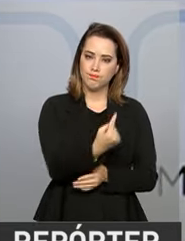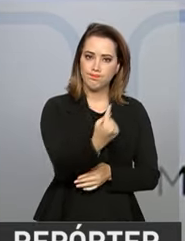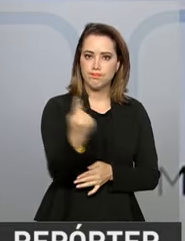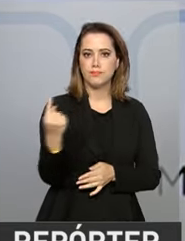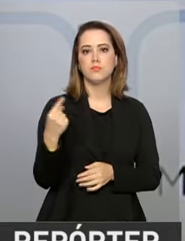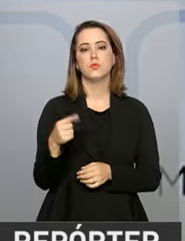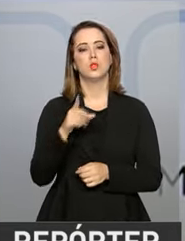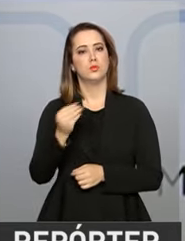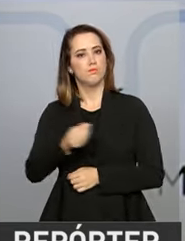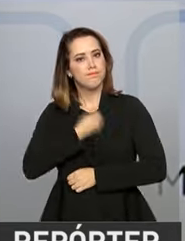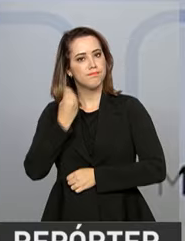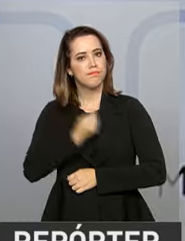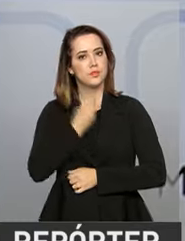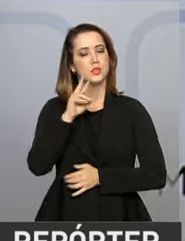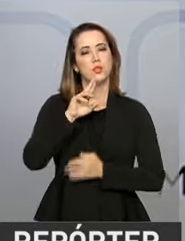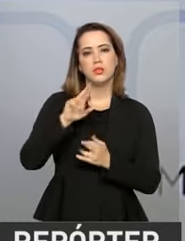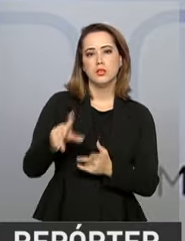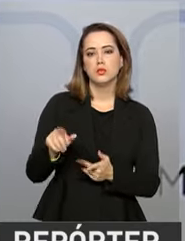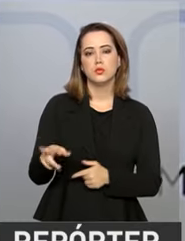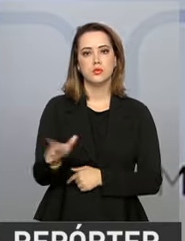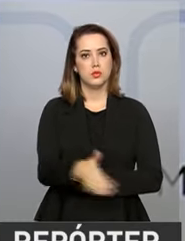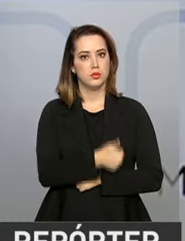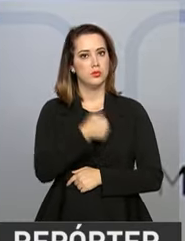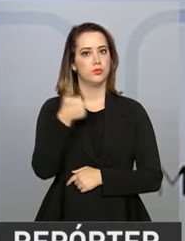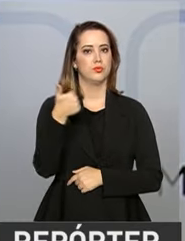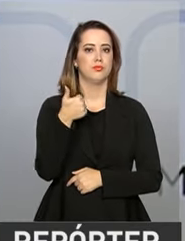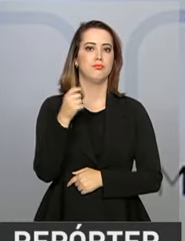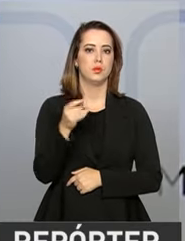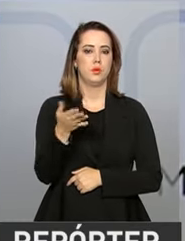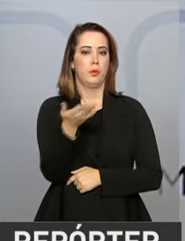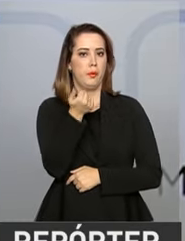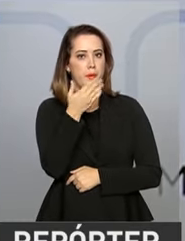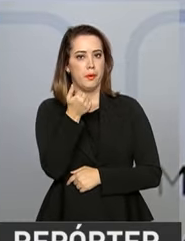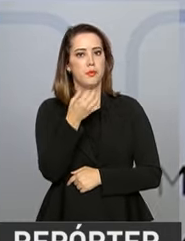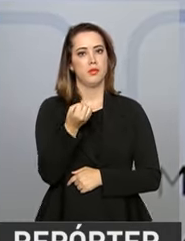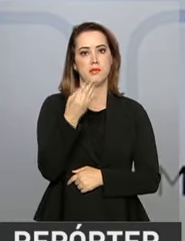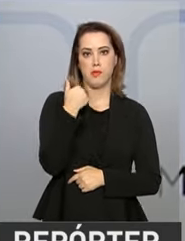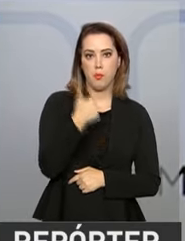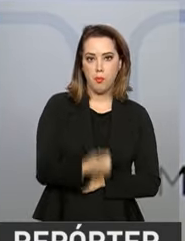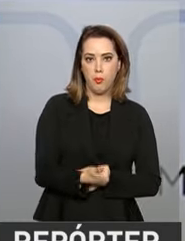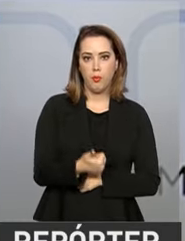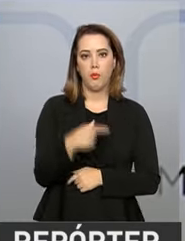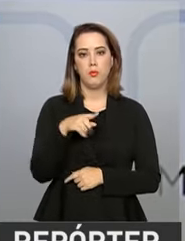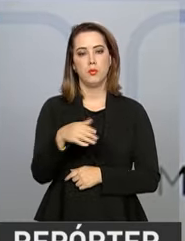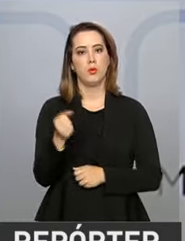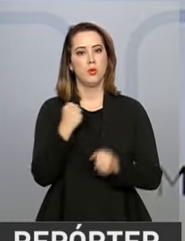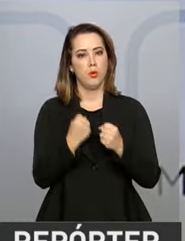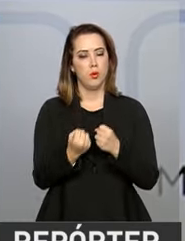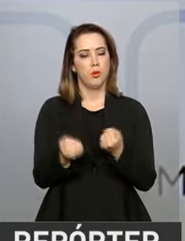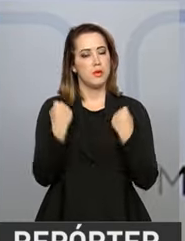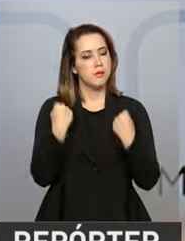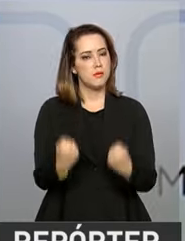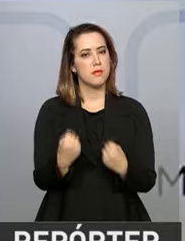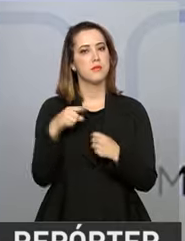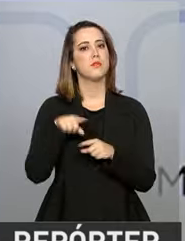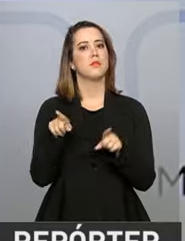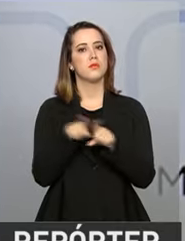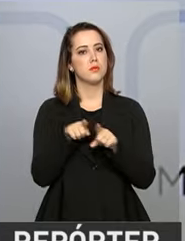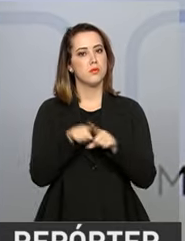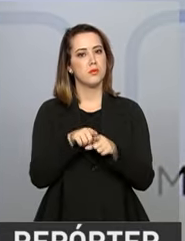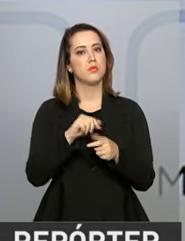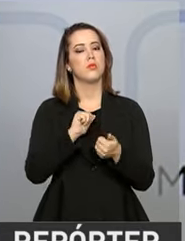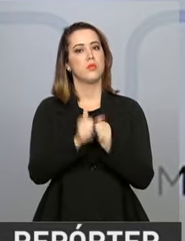seus hábitos de ter alimentação saudável, exercícios físicos, né,